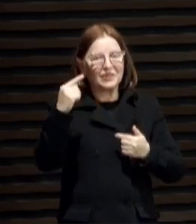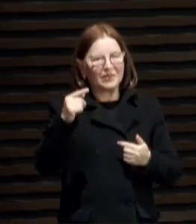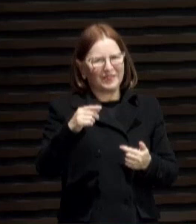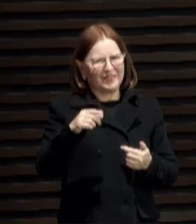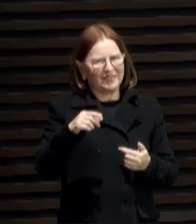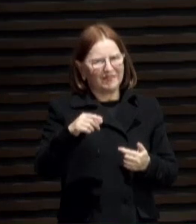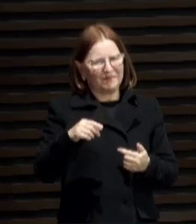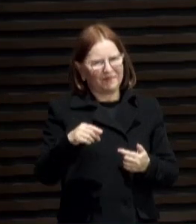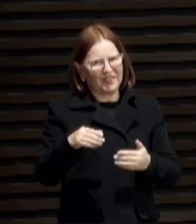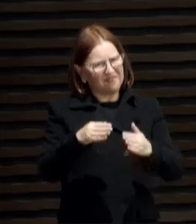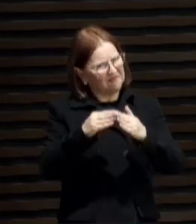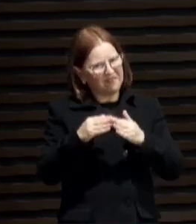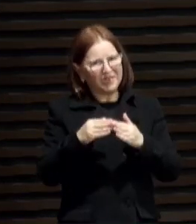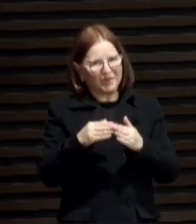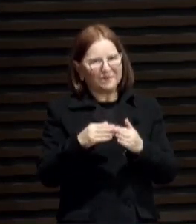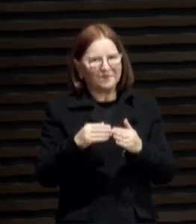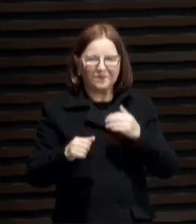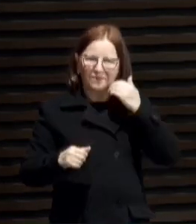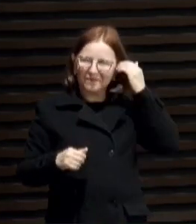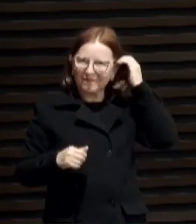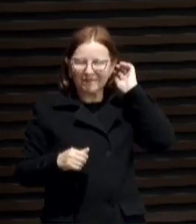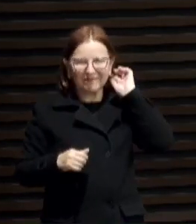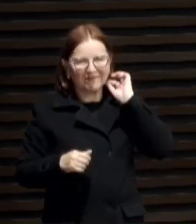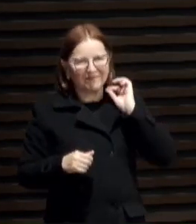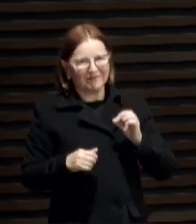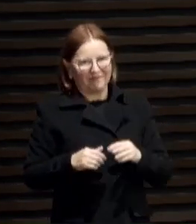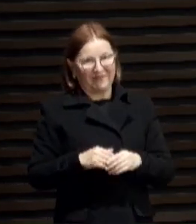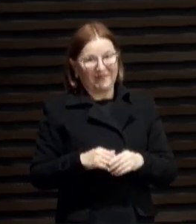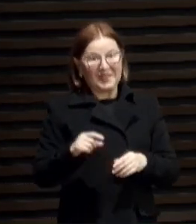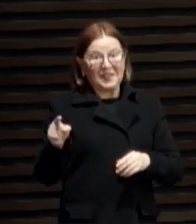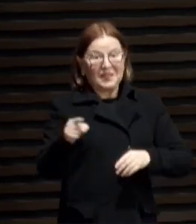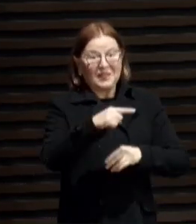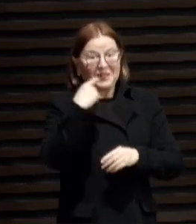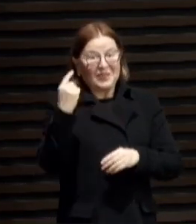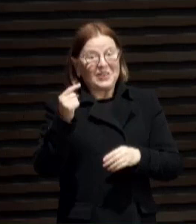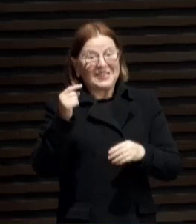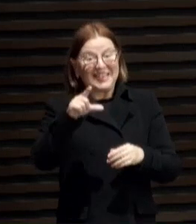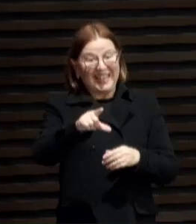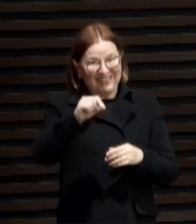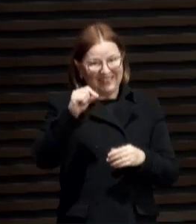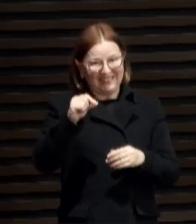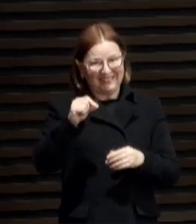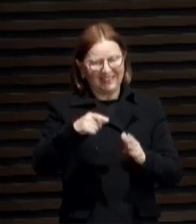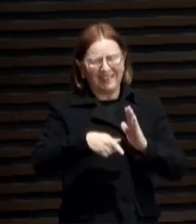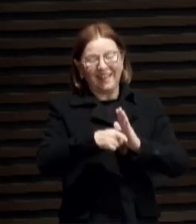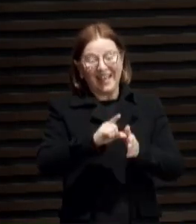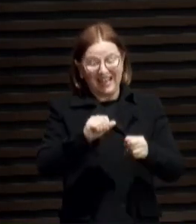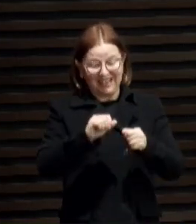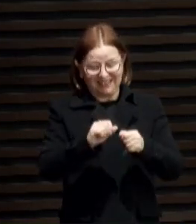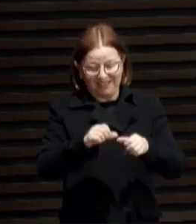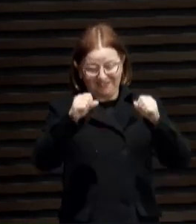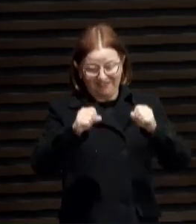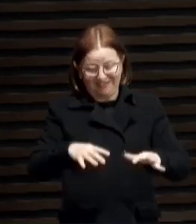temos dúvida, a palavra nos garante. Nós fomos escolhidos desde antes da fundação